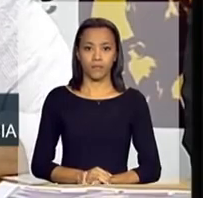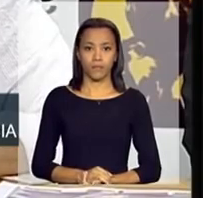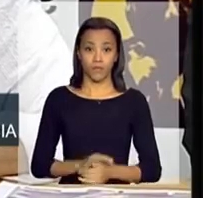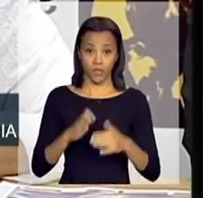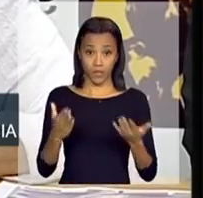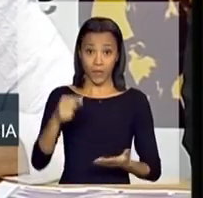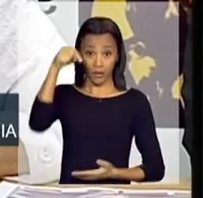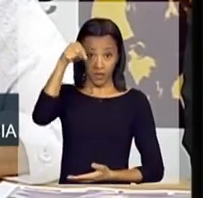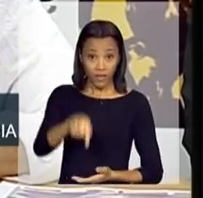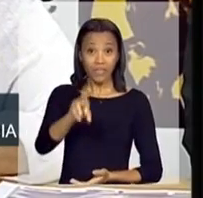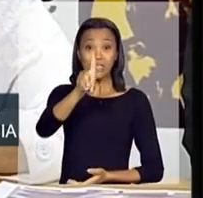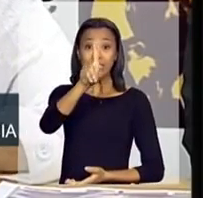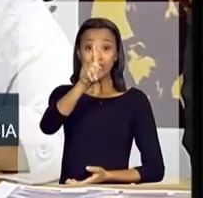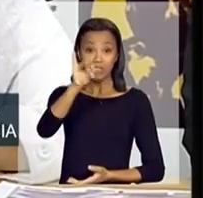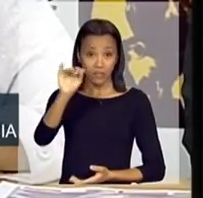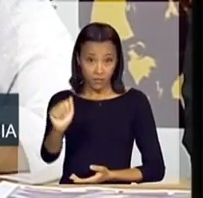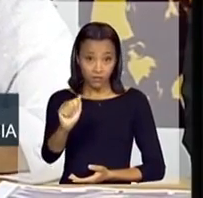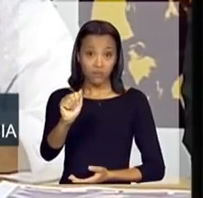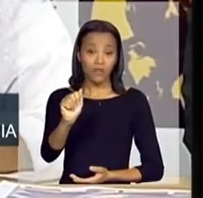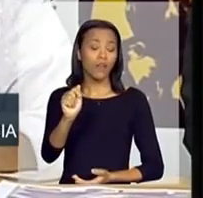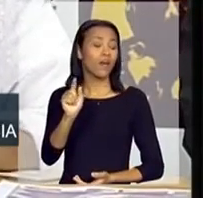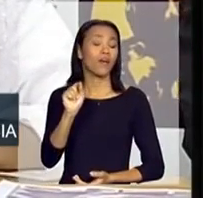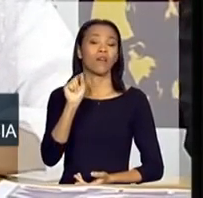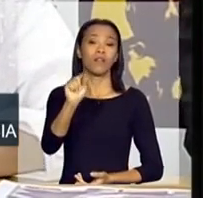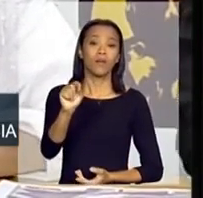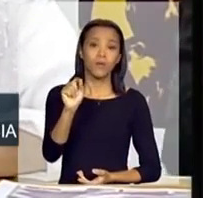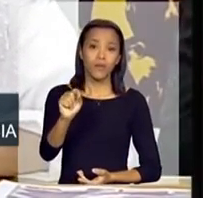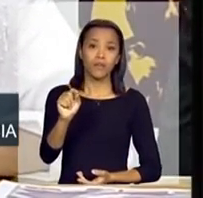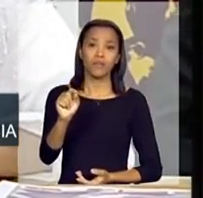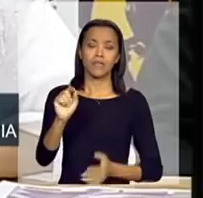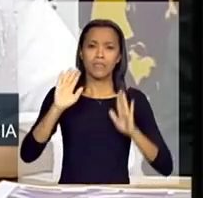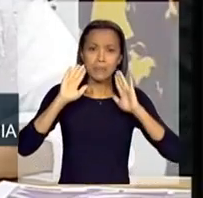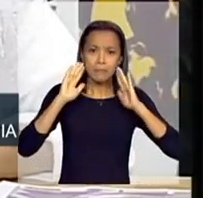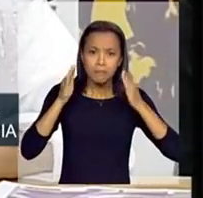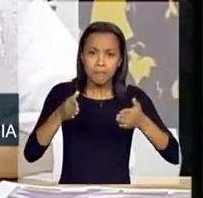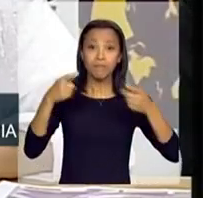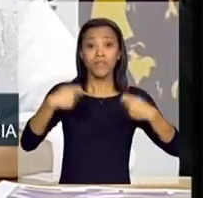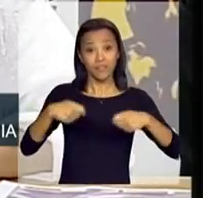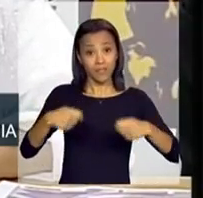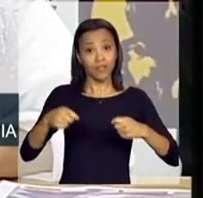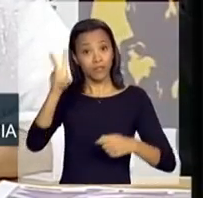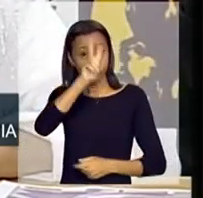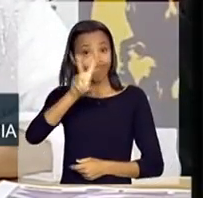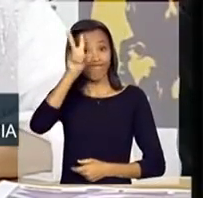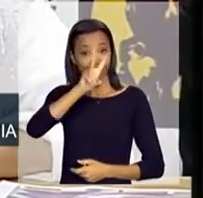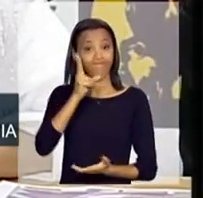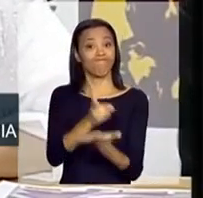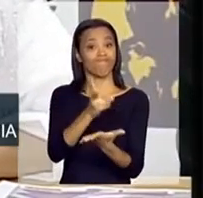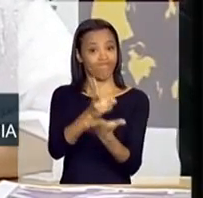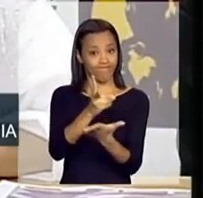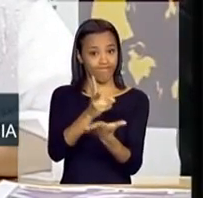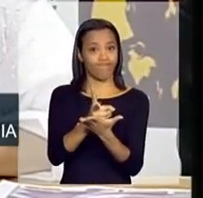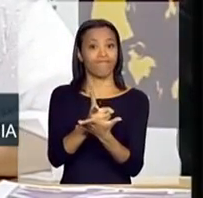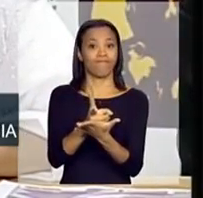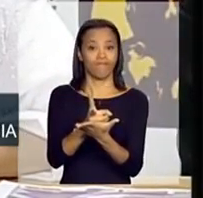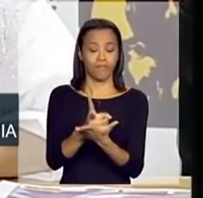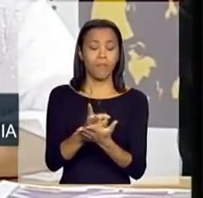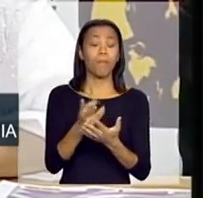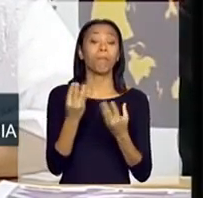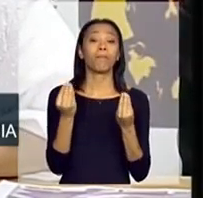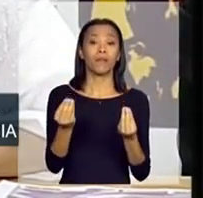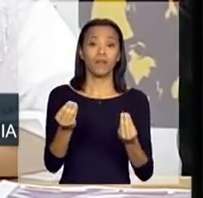esse dia é um dia que ele necessita de ser celebrado para que as mulheres